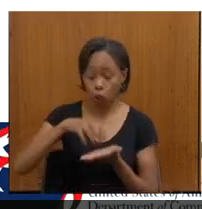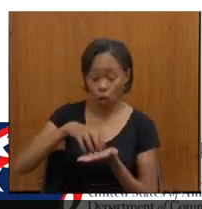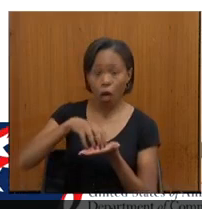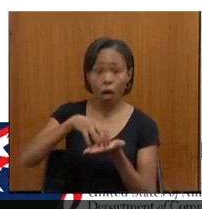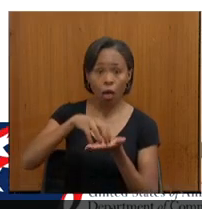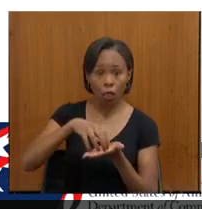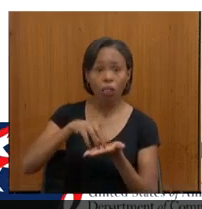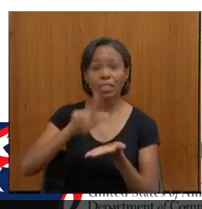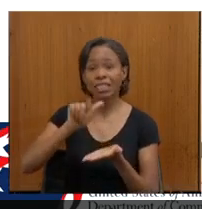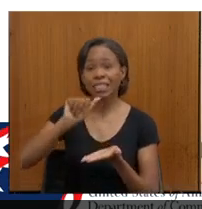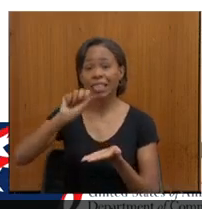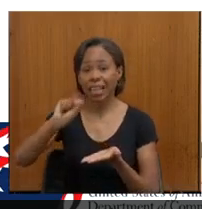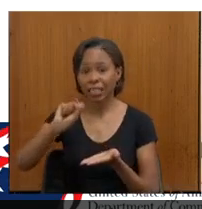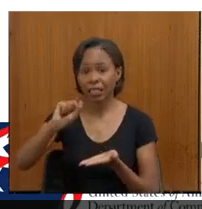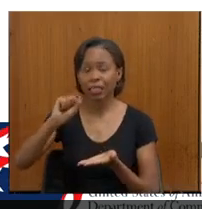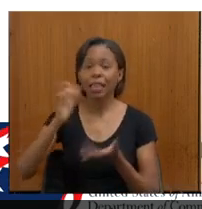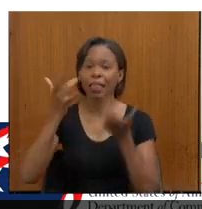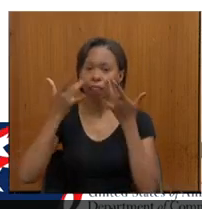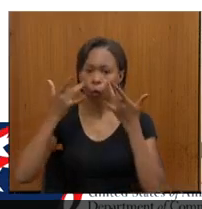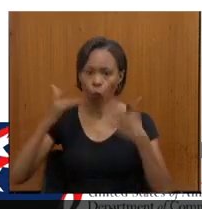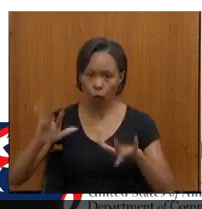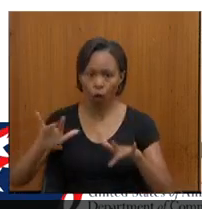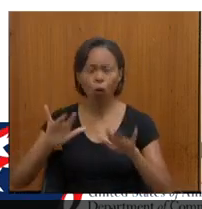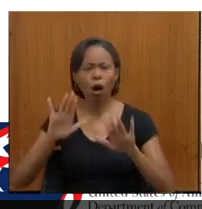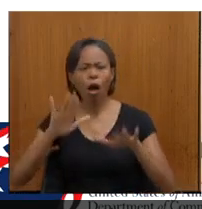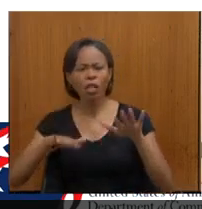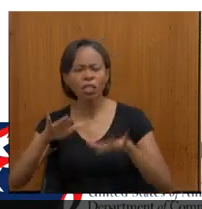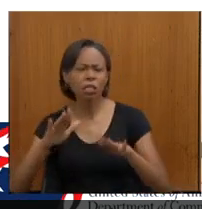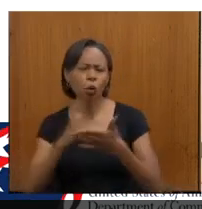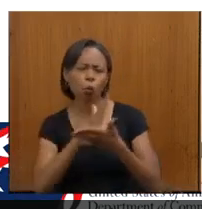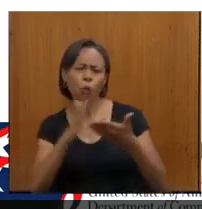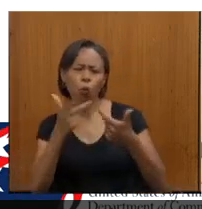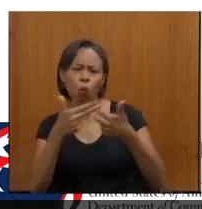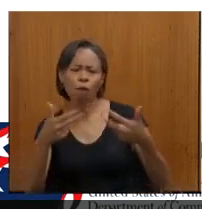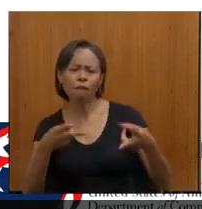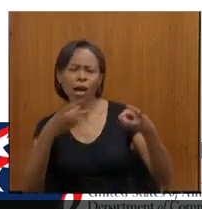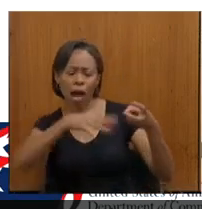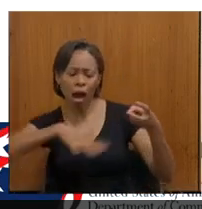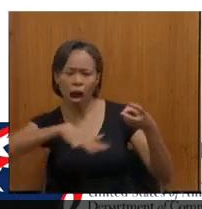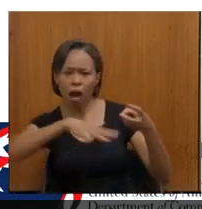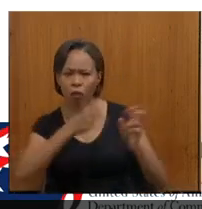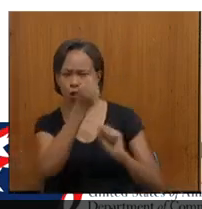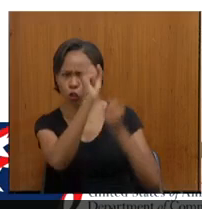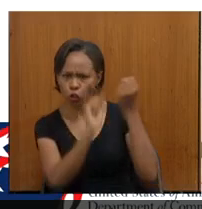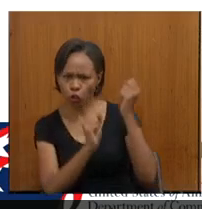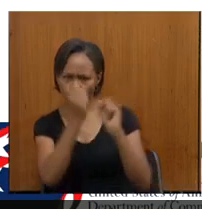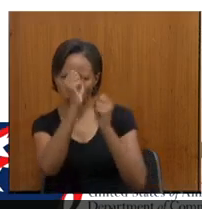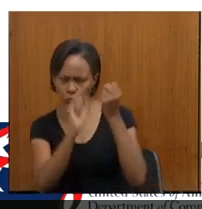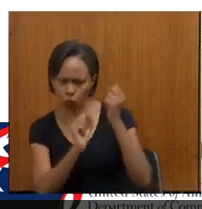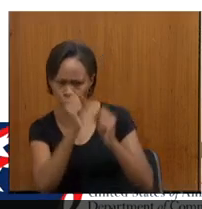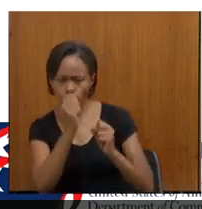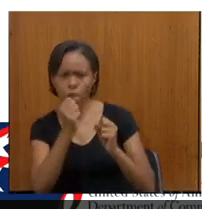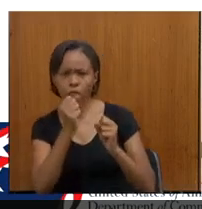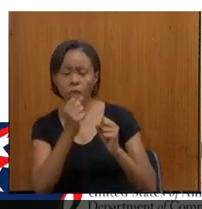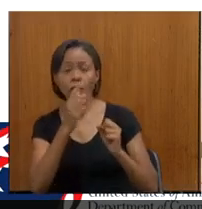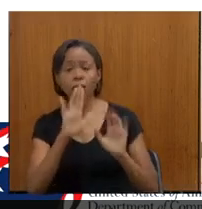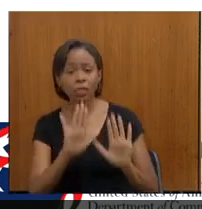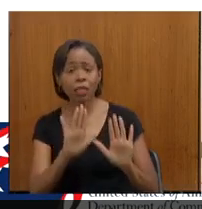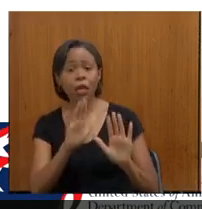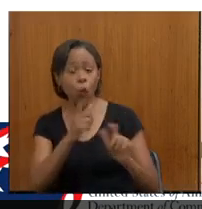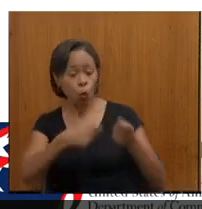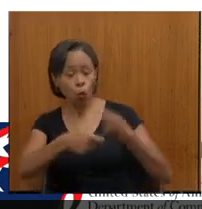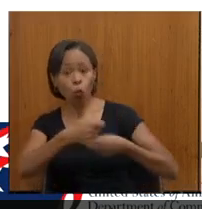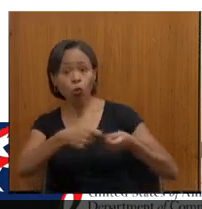das natural alguma coisa já fica olhando na parte da indústria e acredita-se também que a gente consegue uma